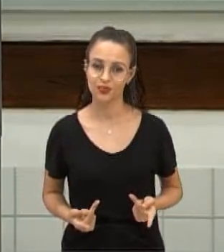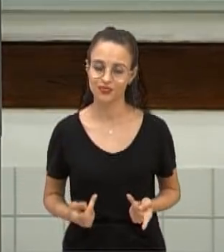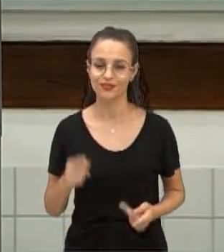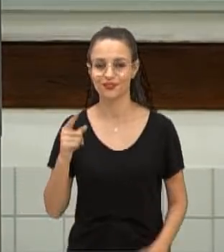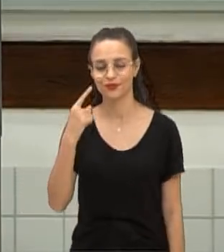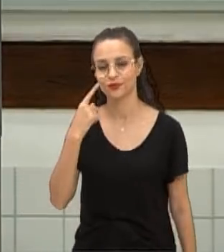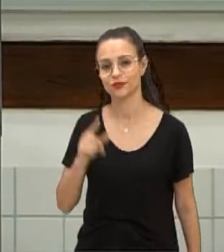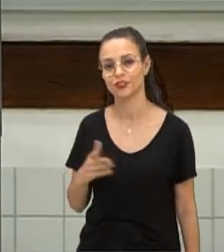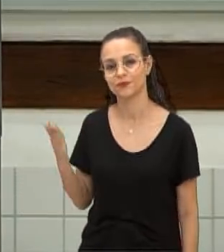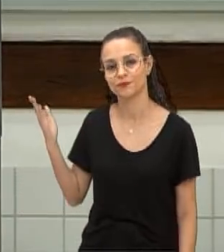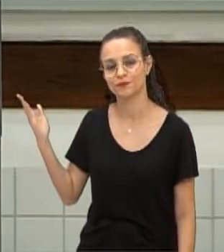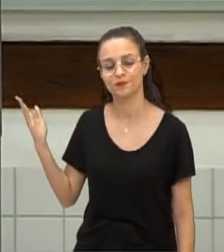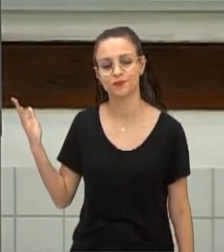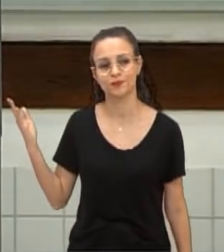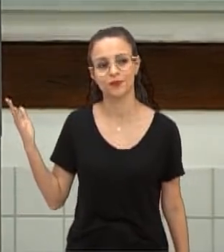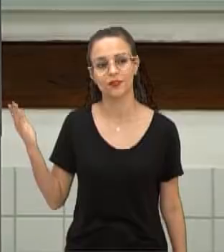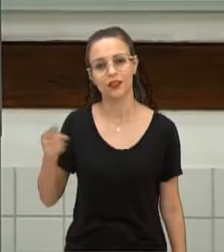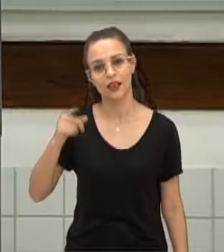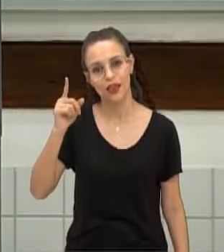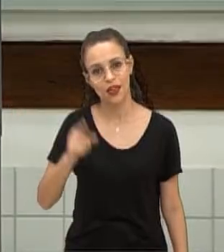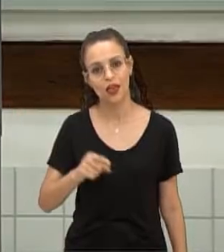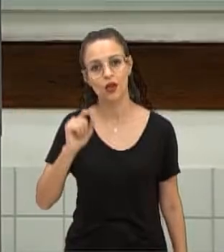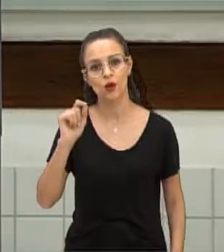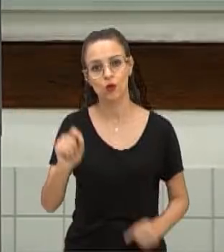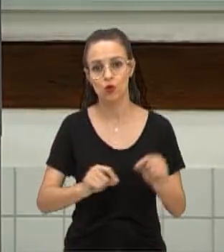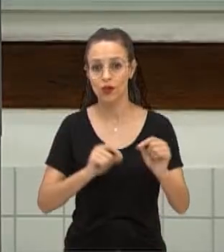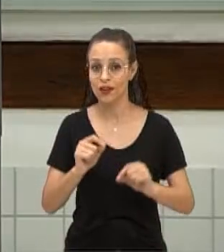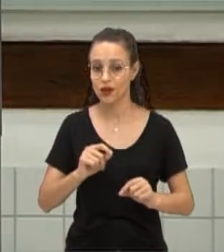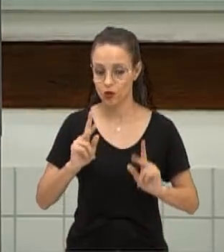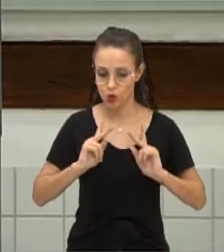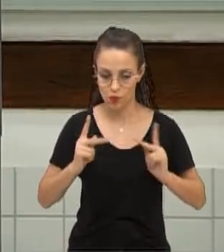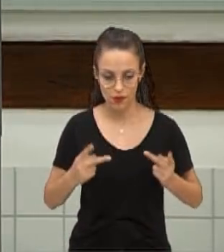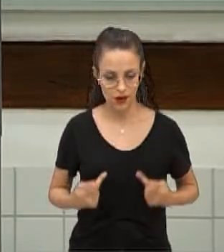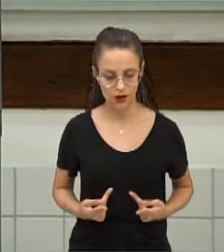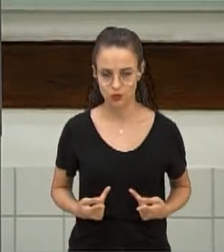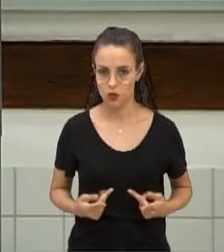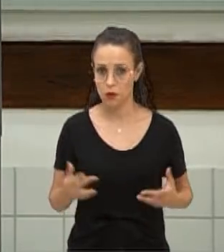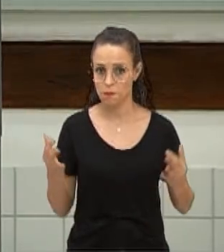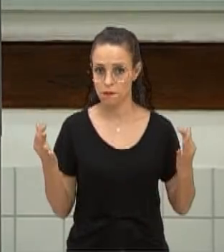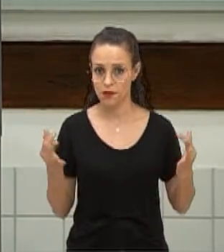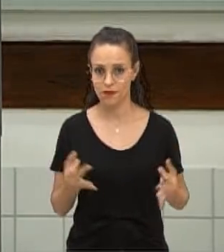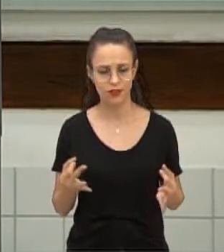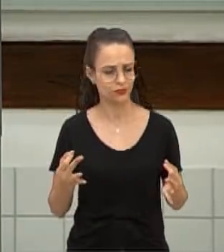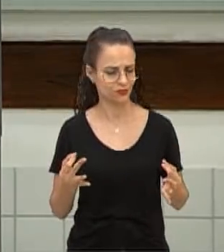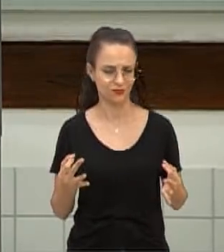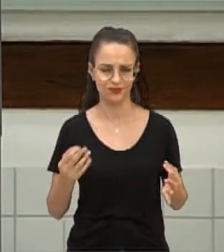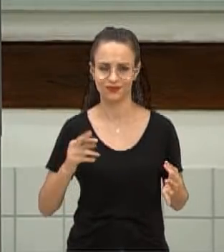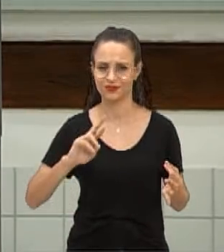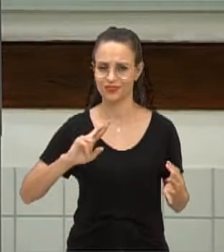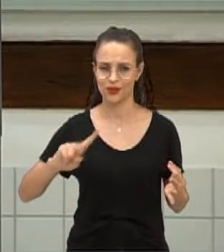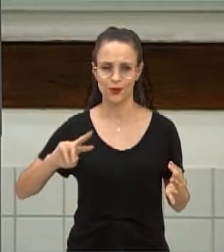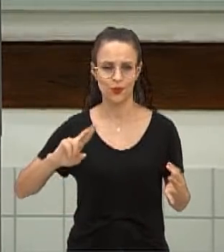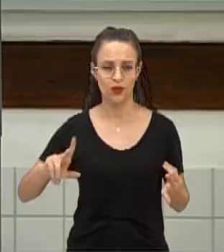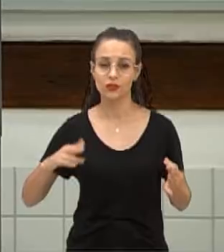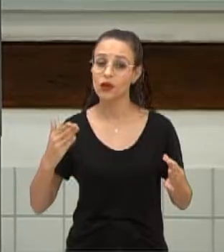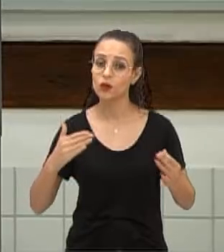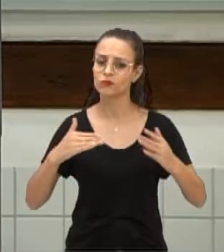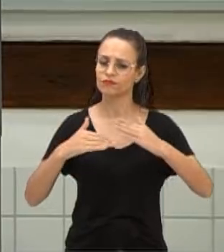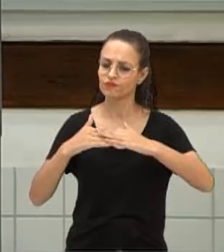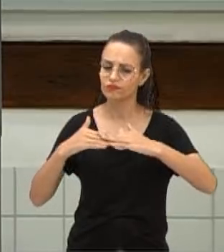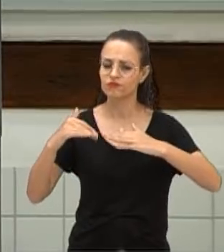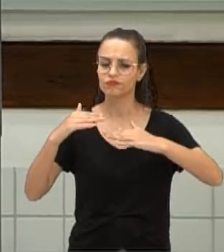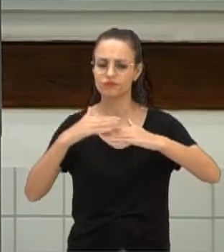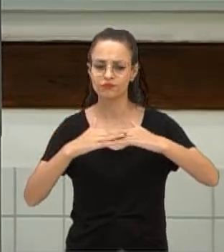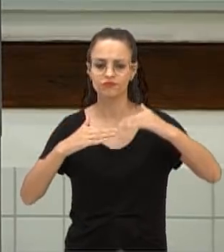vão identificar isso na minha aula, ela é falível, porque o ser humano não é perfeito. Então, se ela é uma construção feita por seres humanos, em